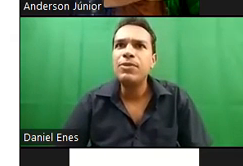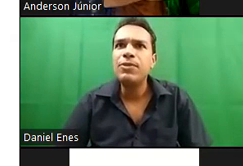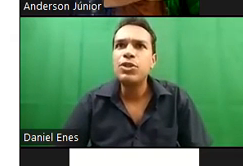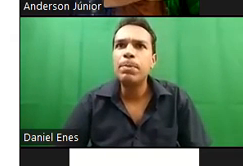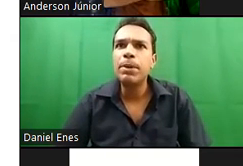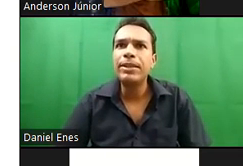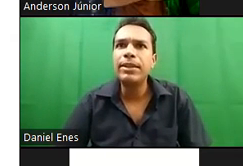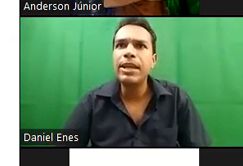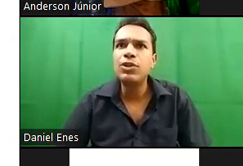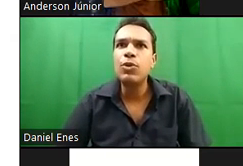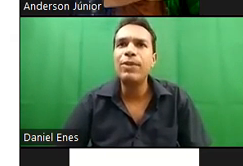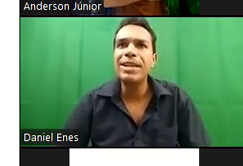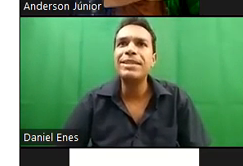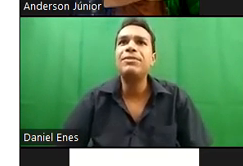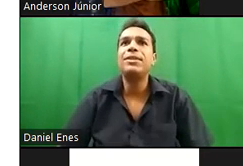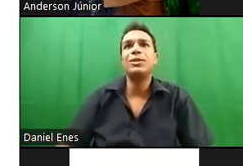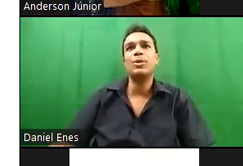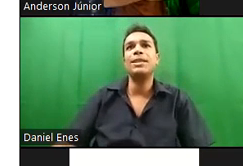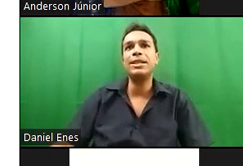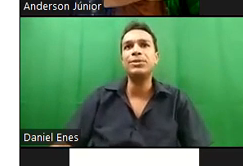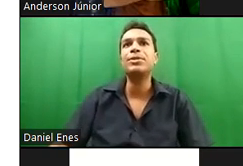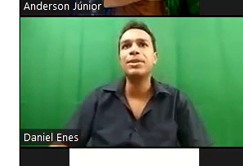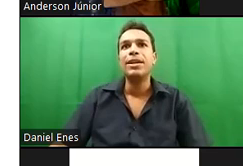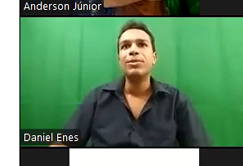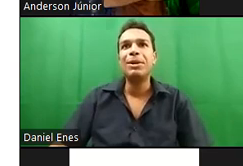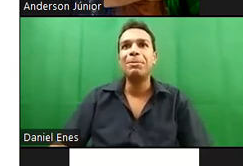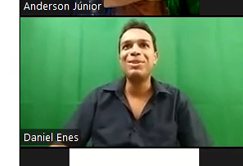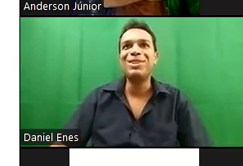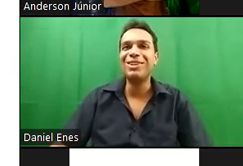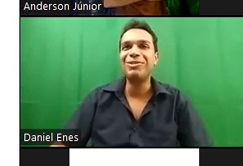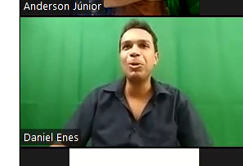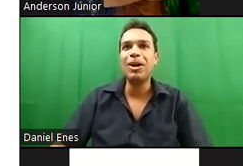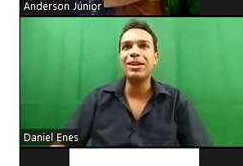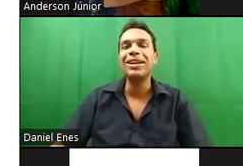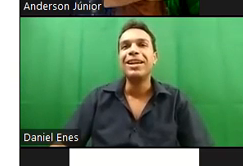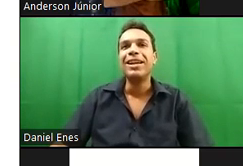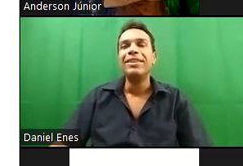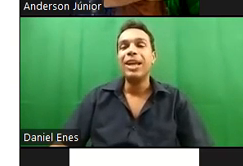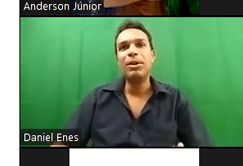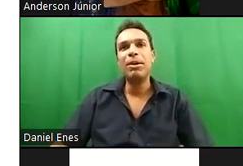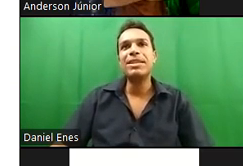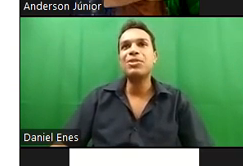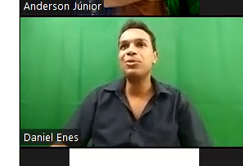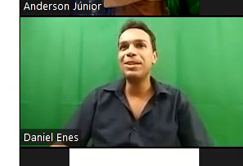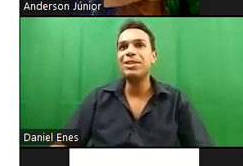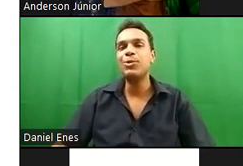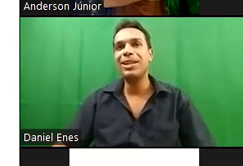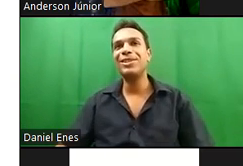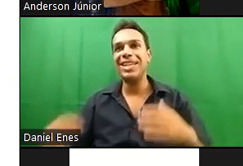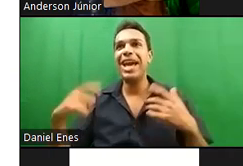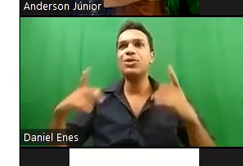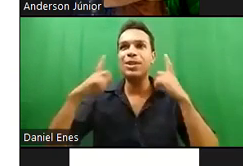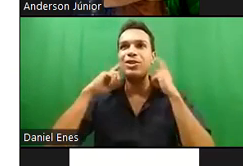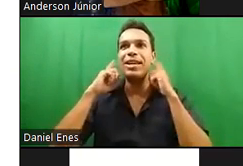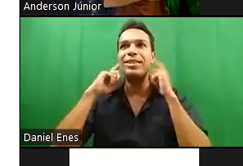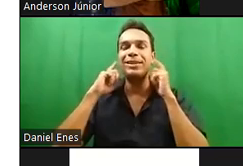mais difíceis para eu entender é de conversa entre venezuelanos, quando a professora coloca. Eu tenho amizade com venezuelanos e